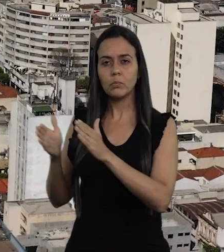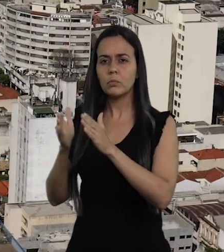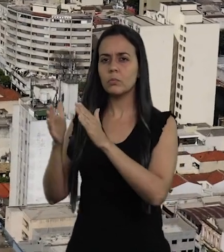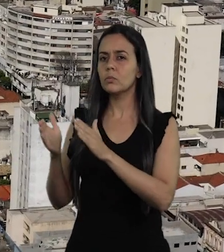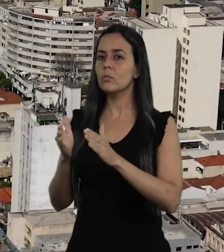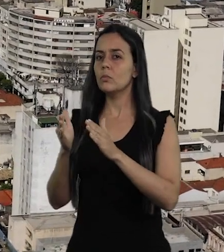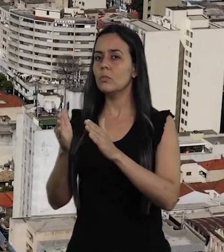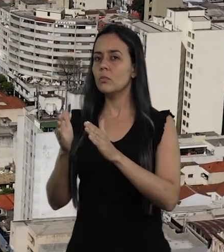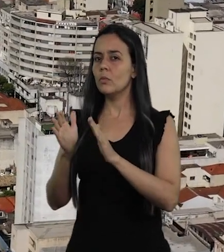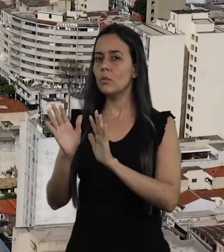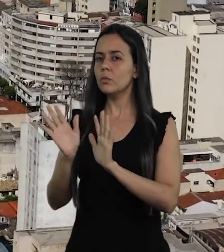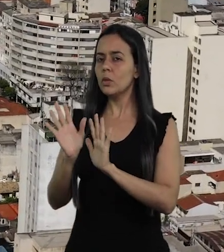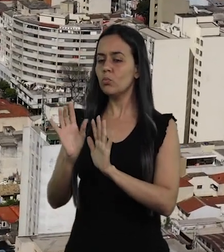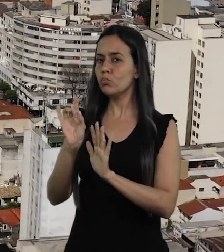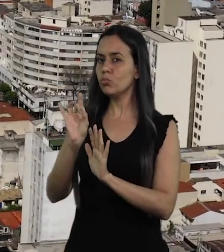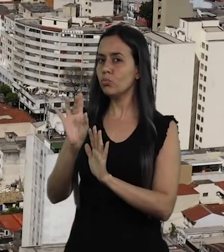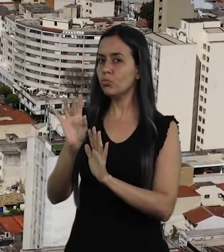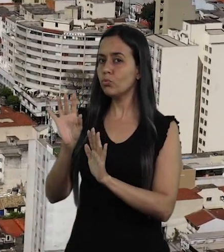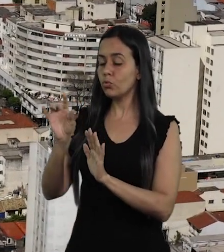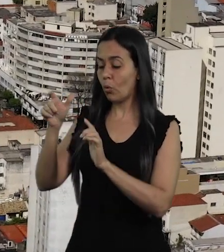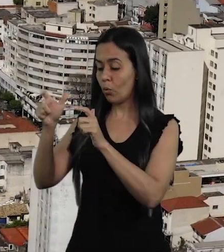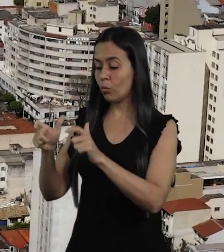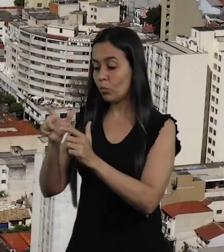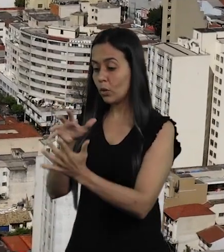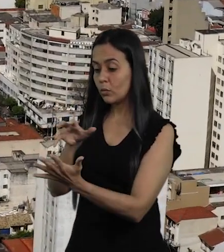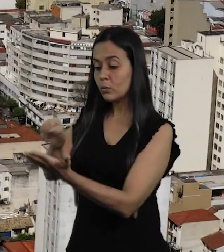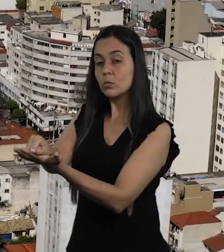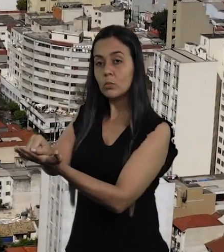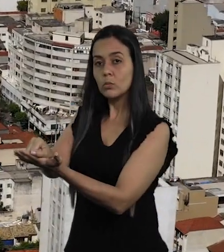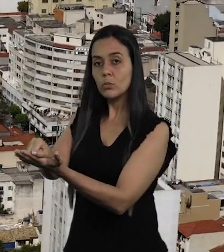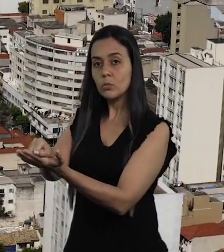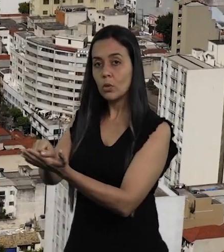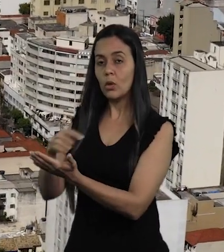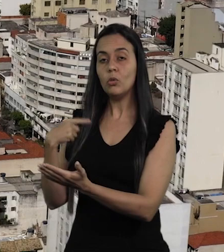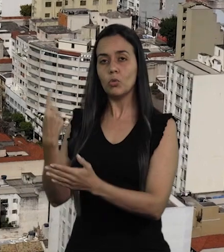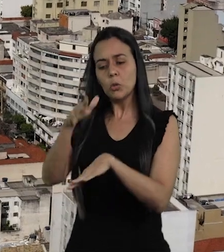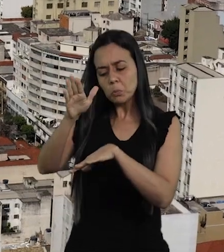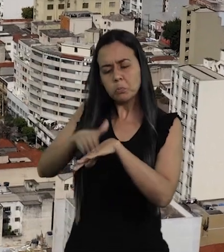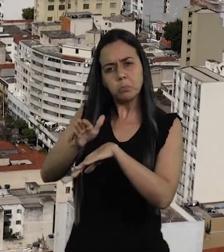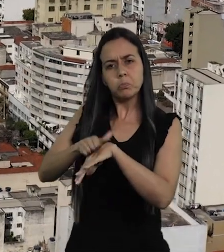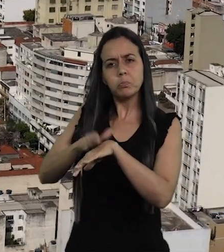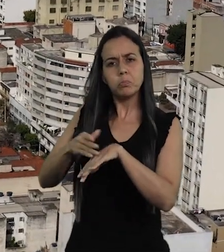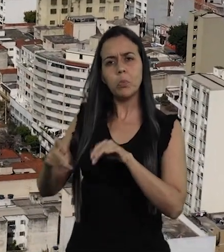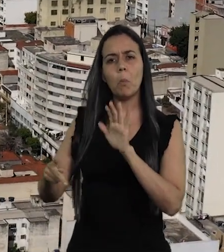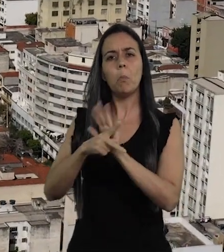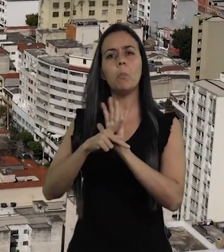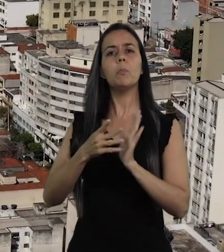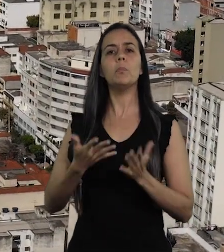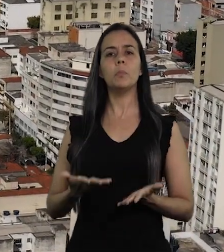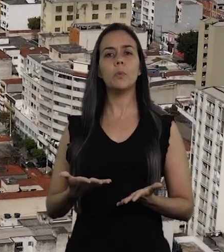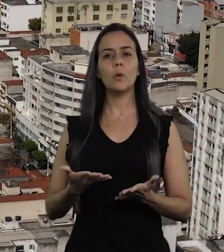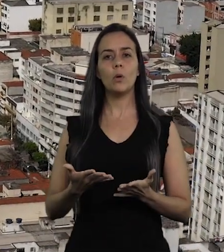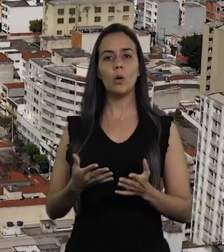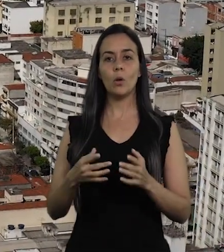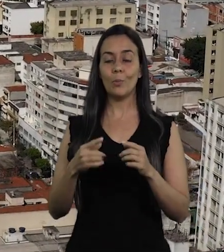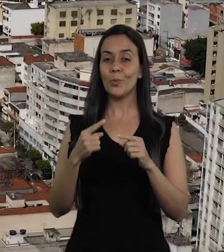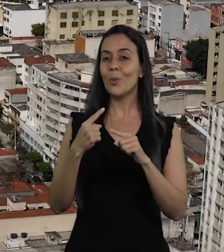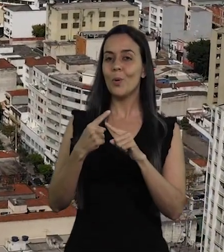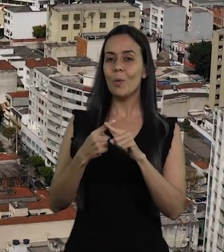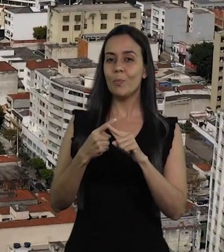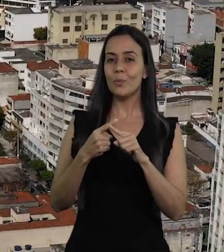somos colonizados, nós também temos a nossa produção. Tudo isso vem com as questões do